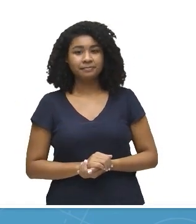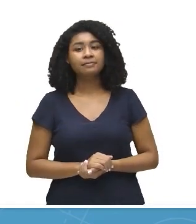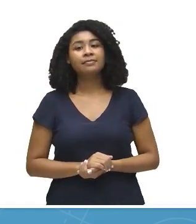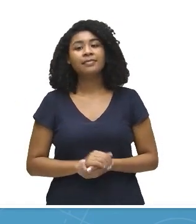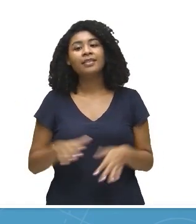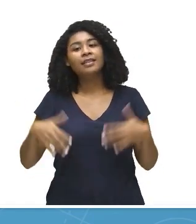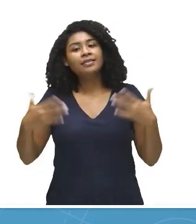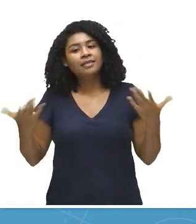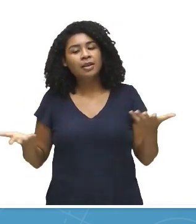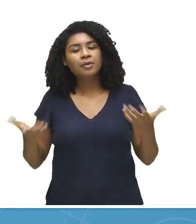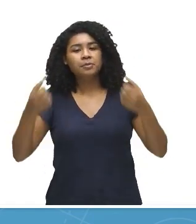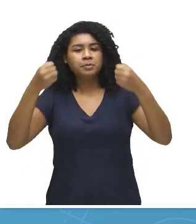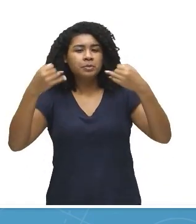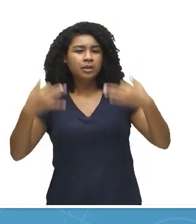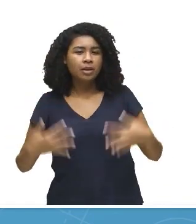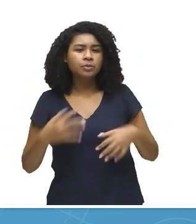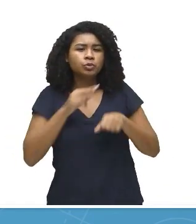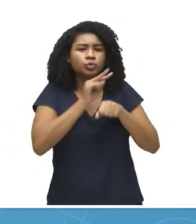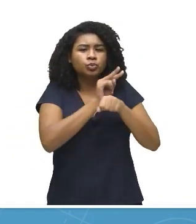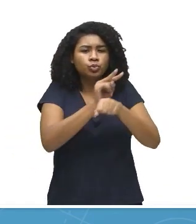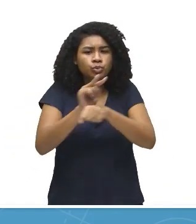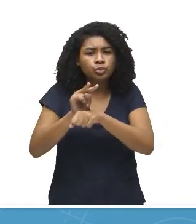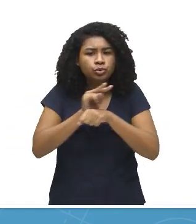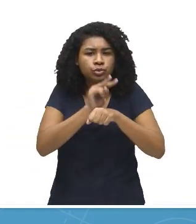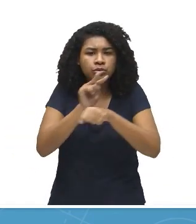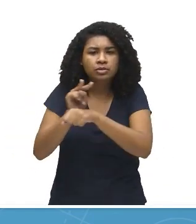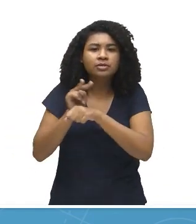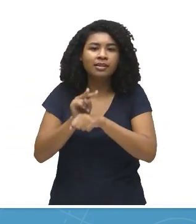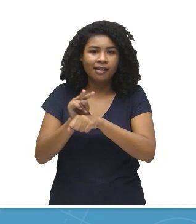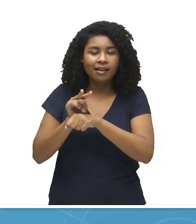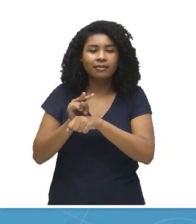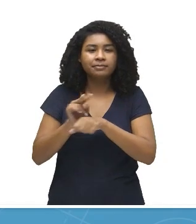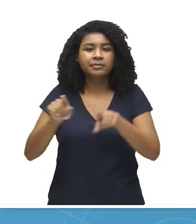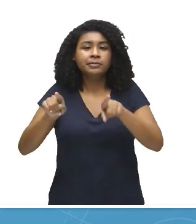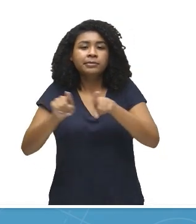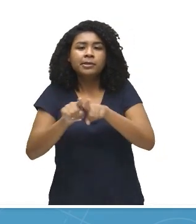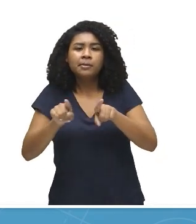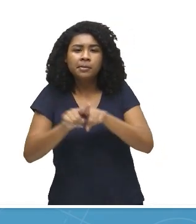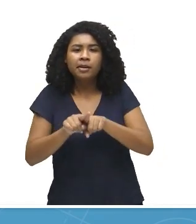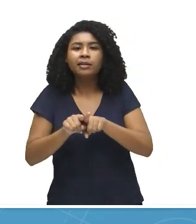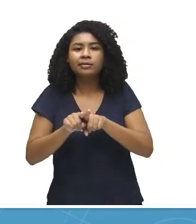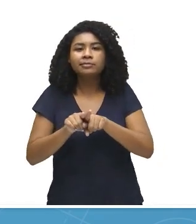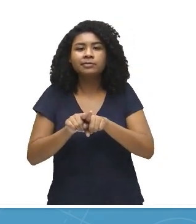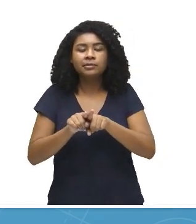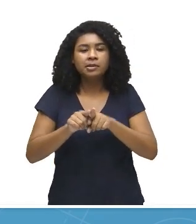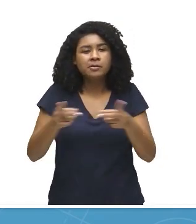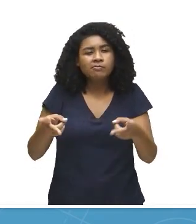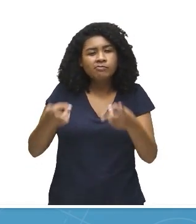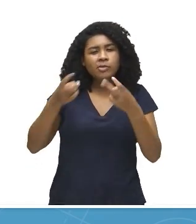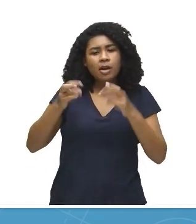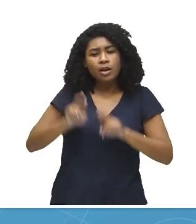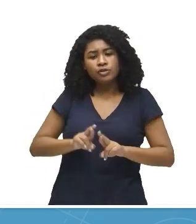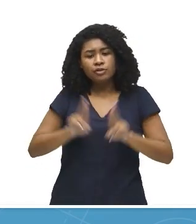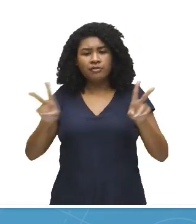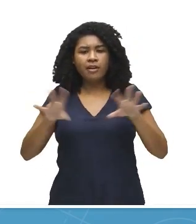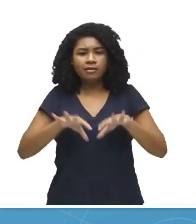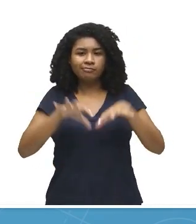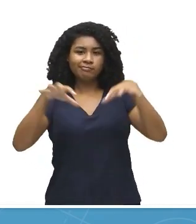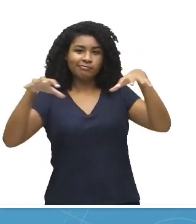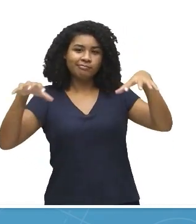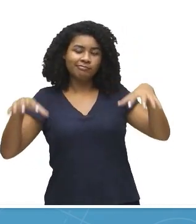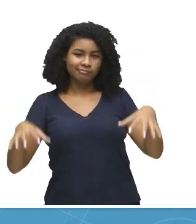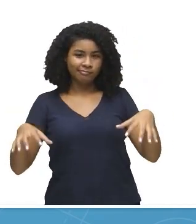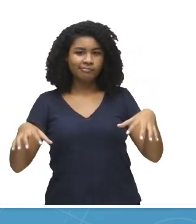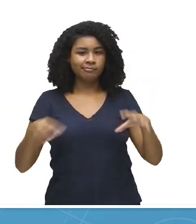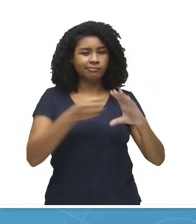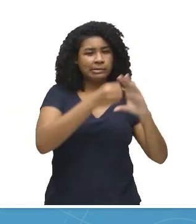falar sobre preservação ambiental, sobre conservação ambiental, ver um pouco também da diferença entre esses conceitos. Então